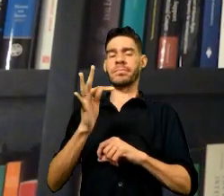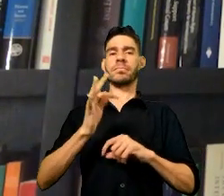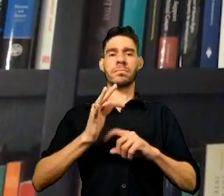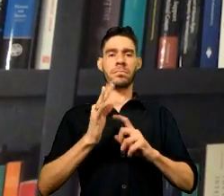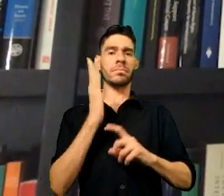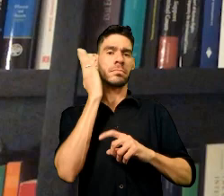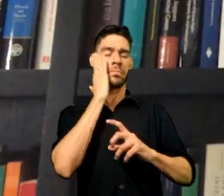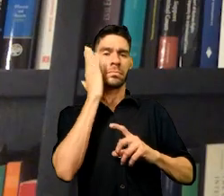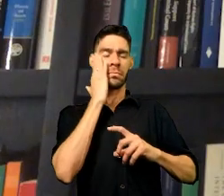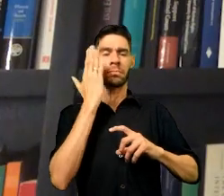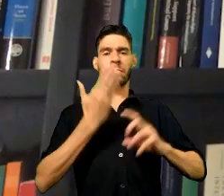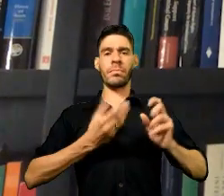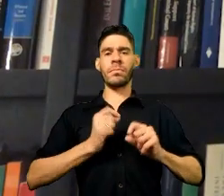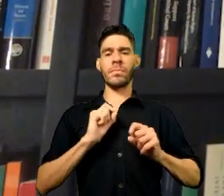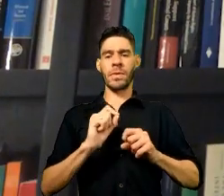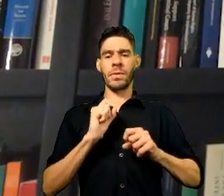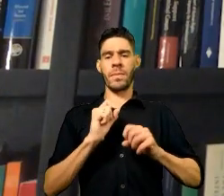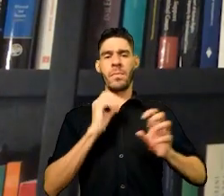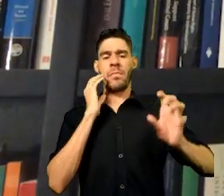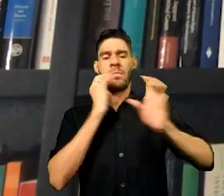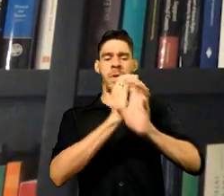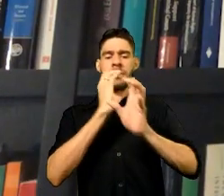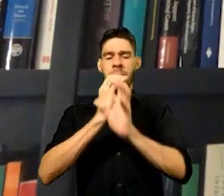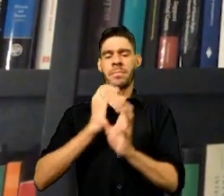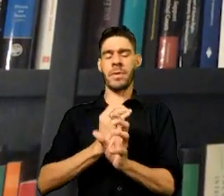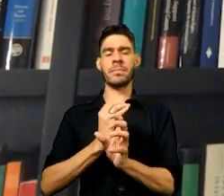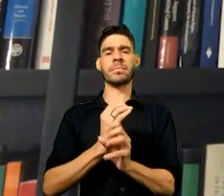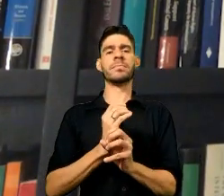das testemunhas. Sabemos que esta